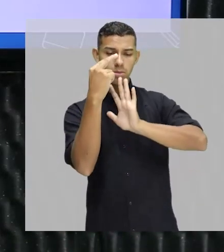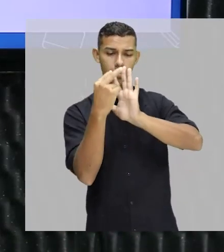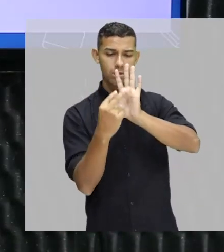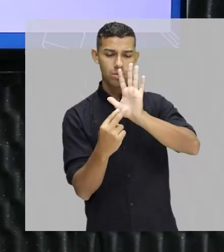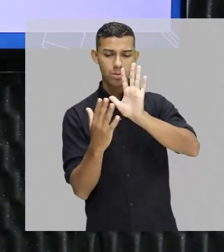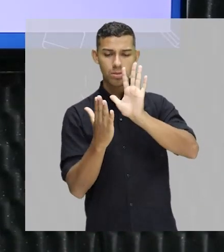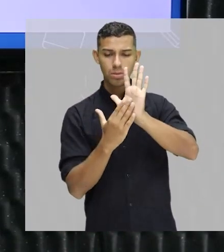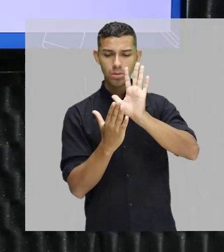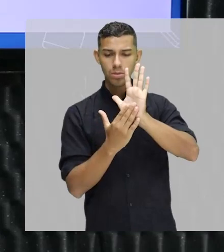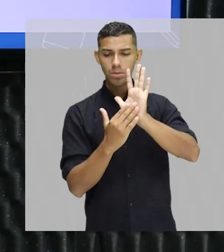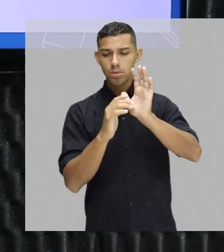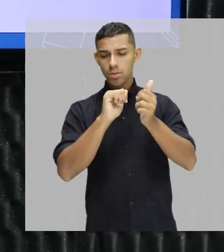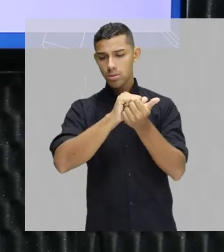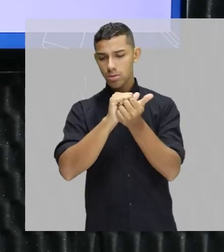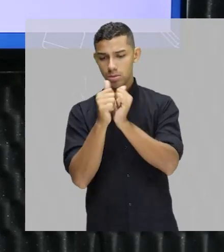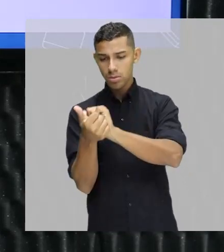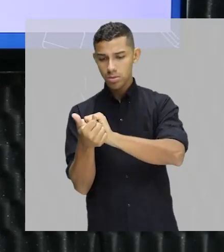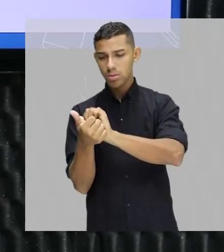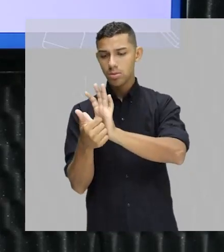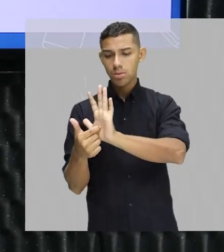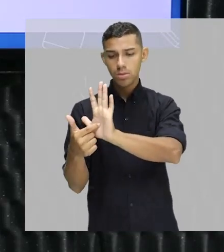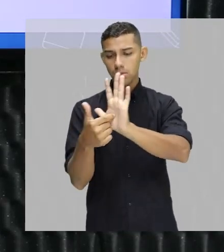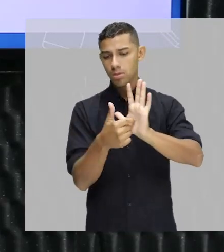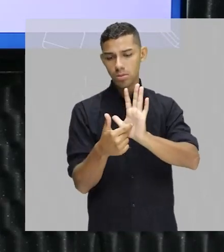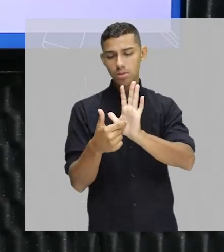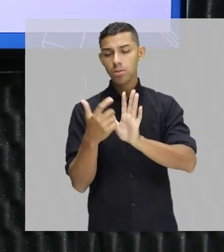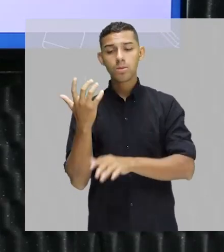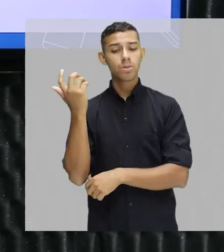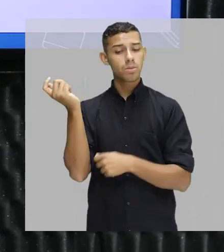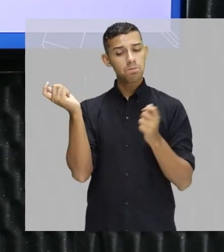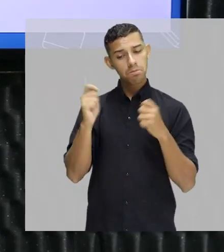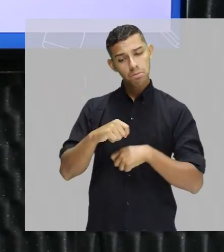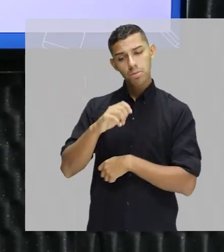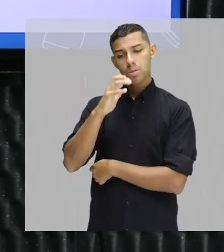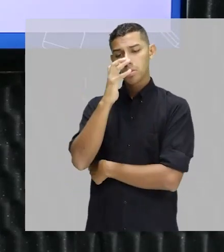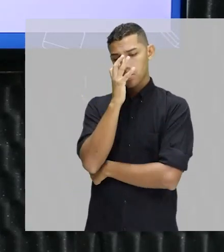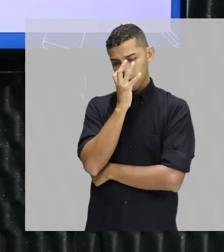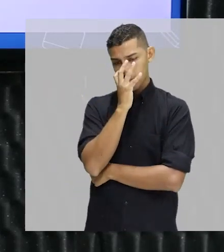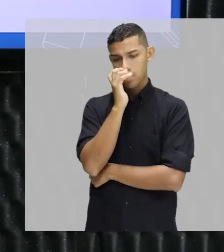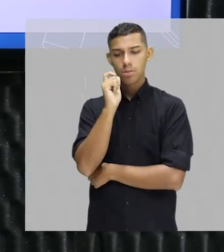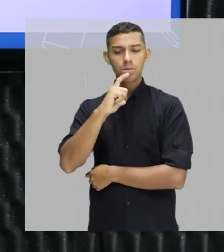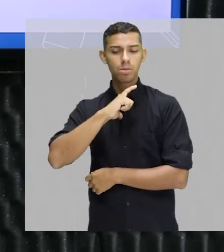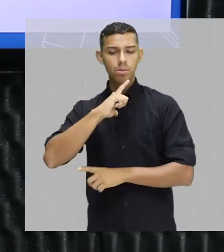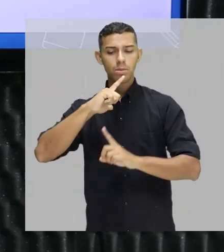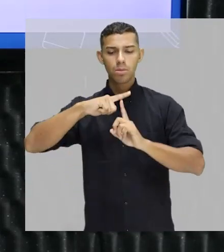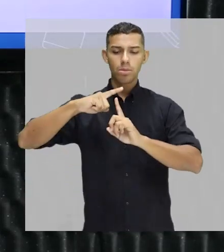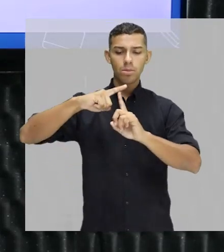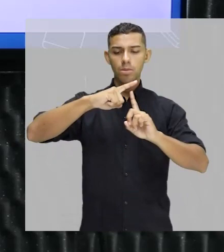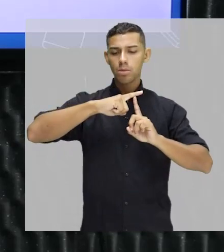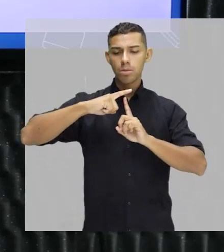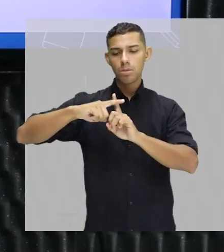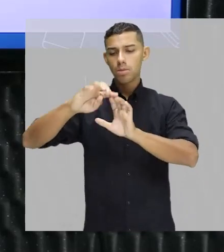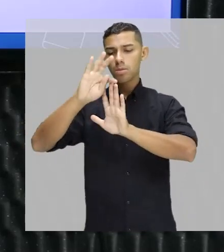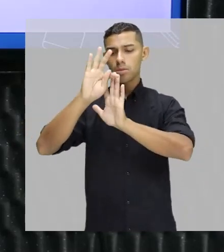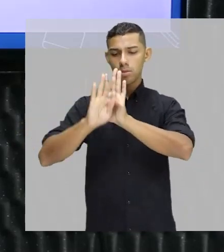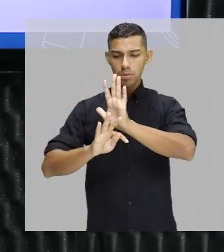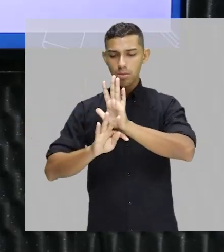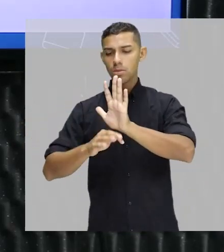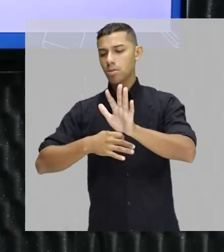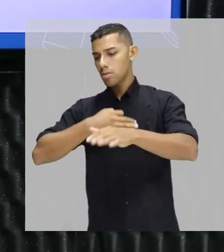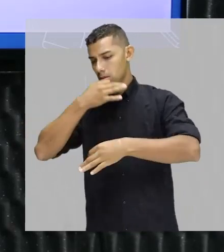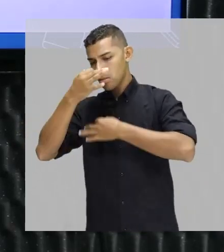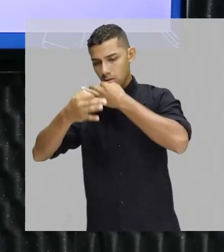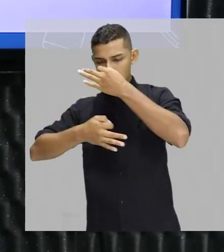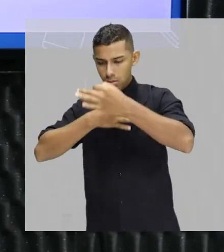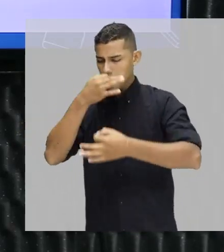opinião apresentada. Sendo assim, é comum observarmos, nesse tipo de texto, apelo emotivo, humor, ironia